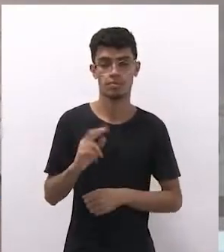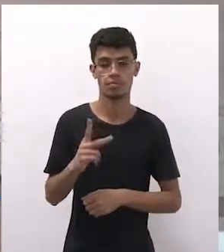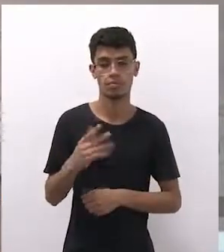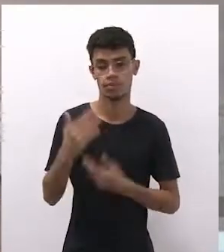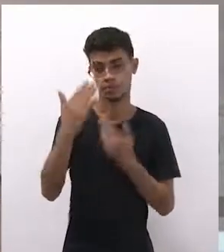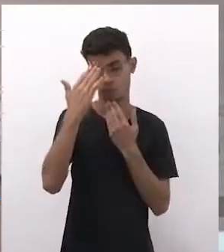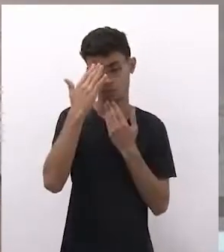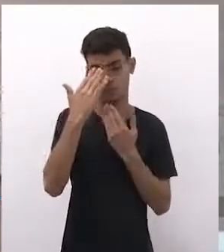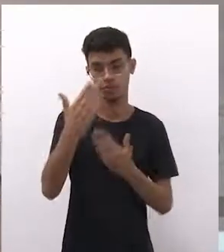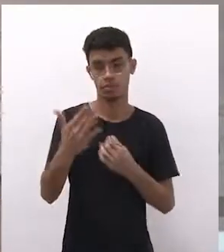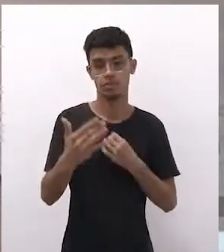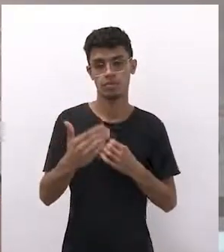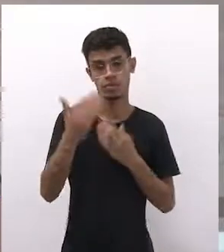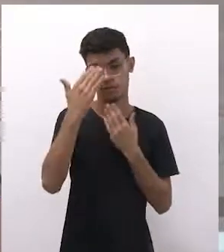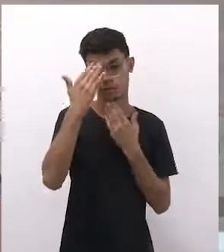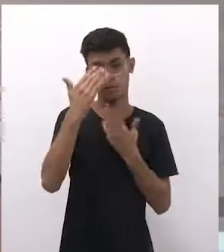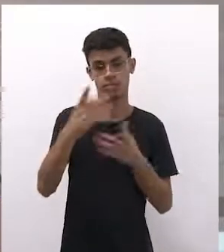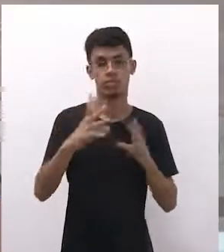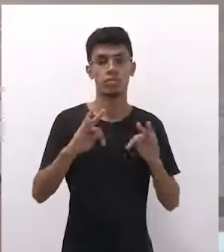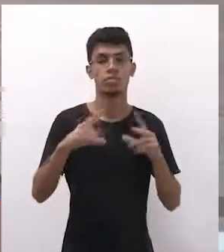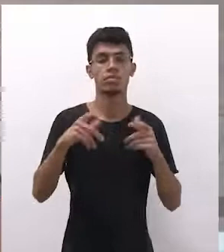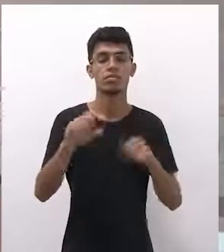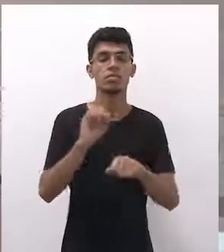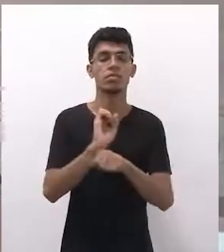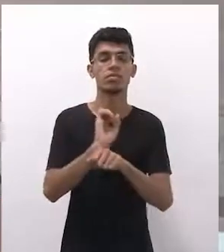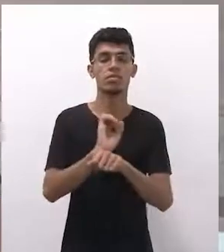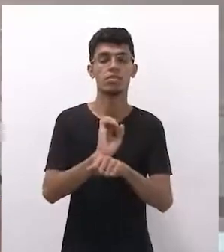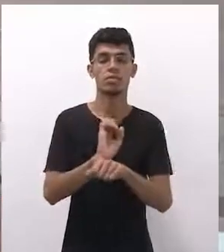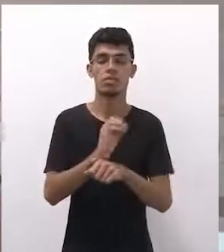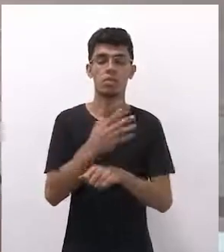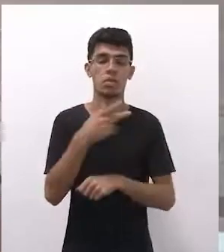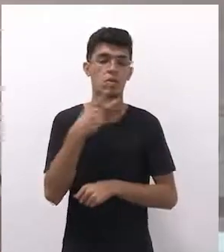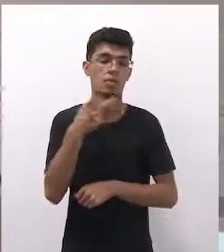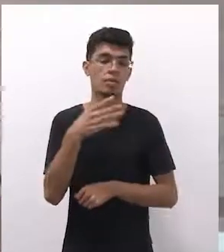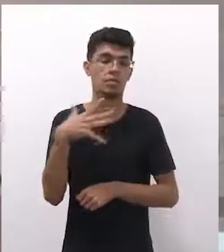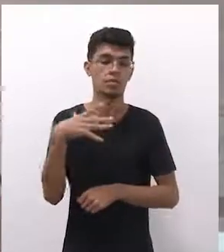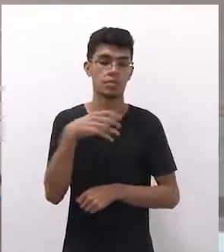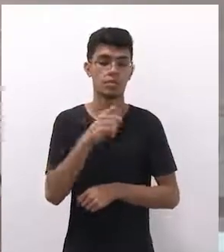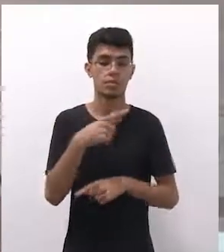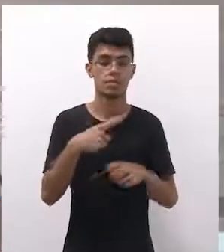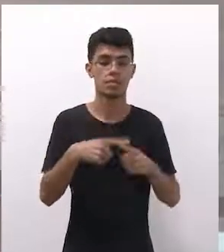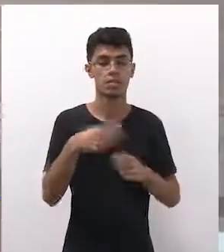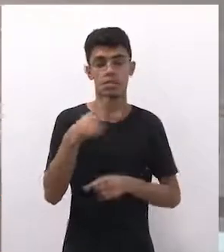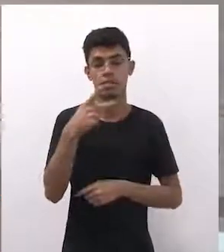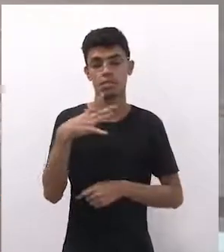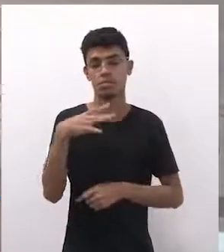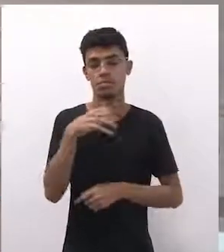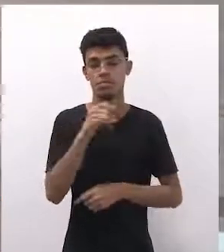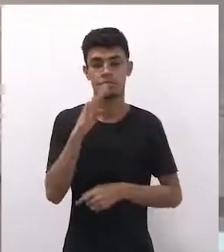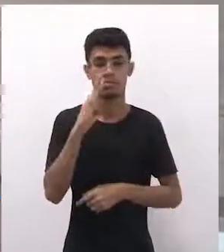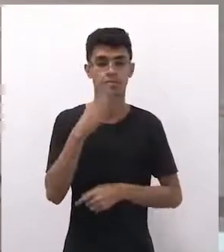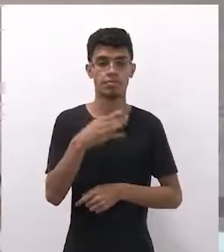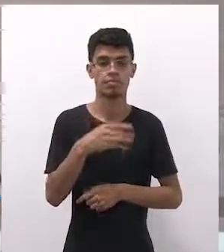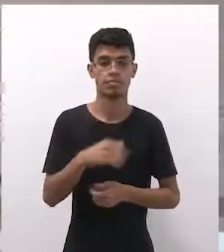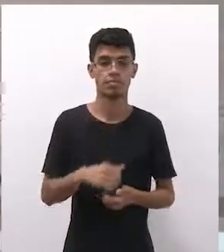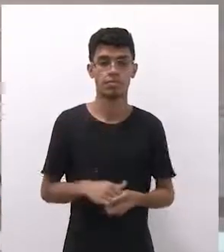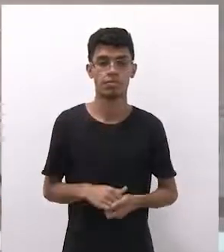muito obrigada a todos, espero que eu não tenha falado muito rápido, porque eu falo muito, mas também